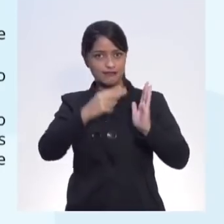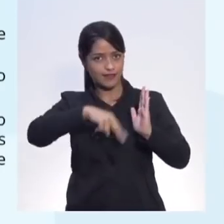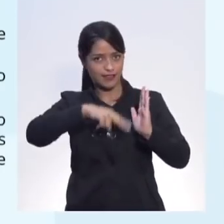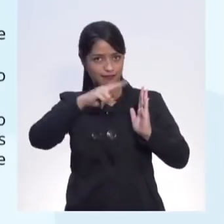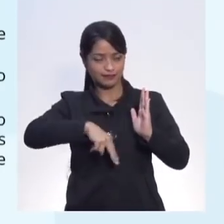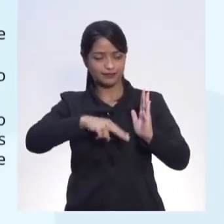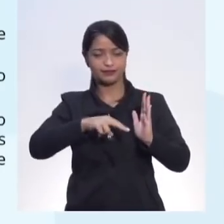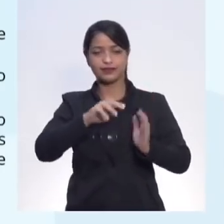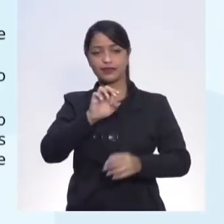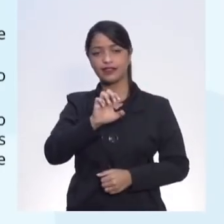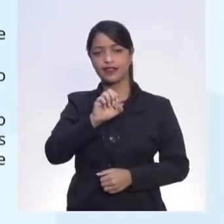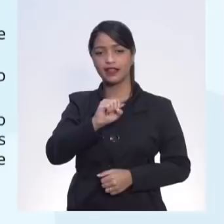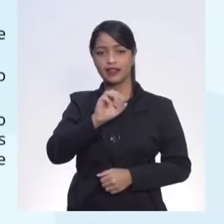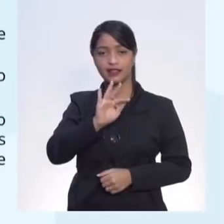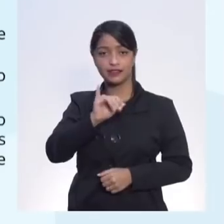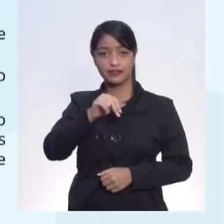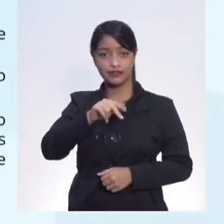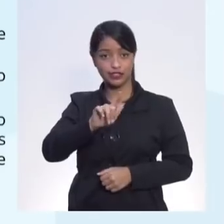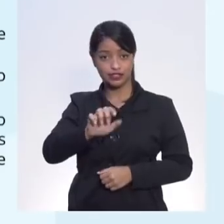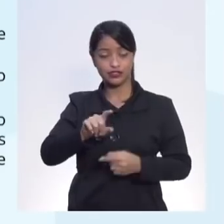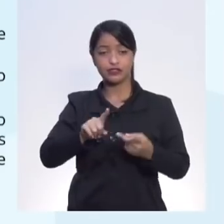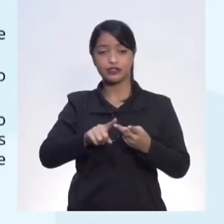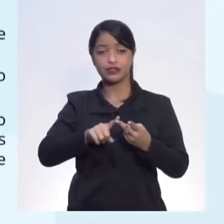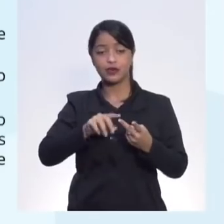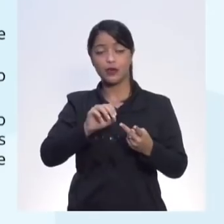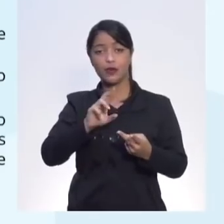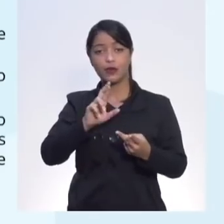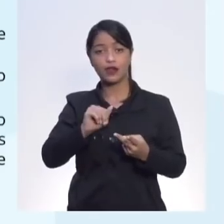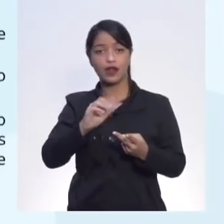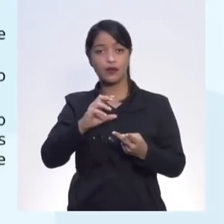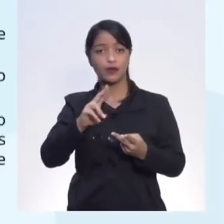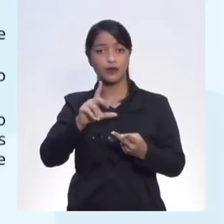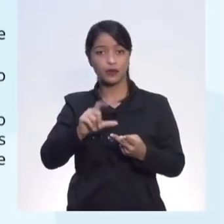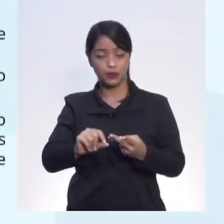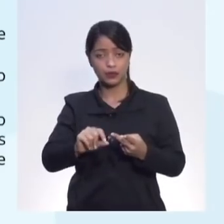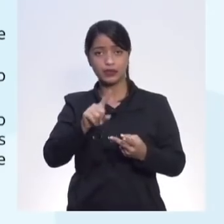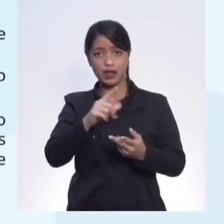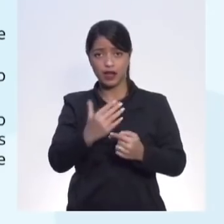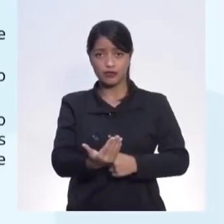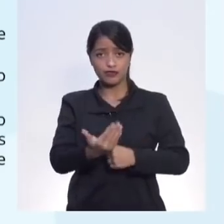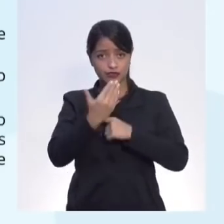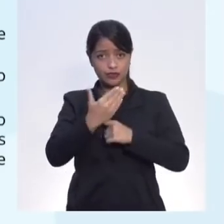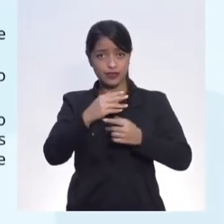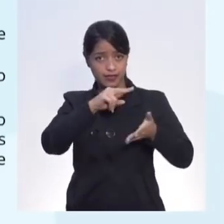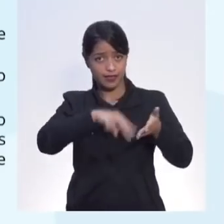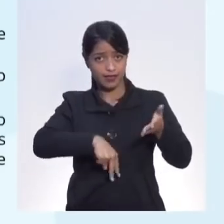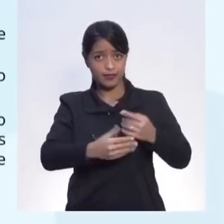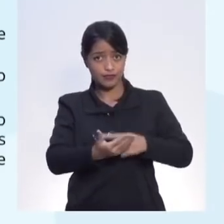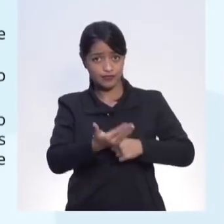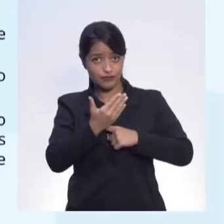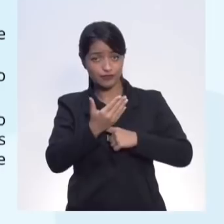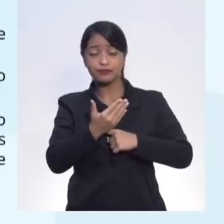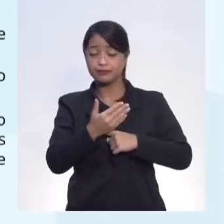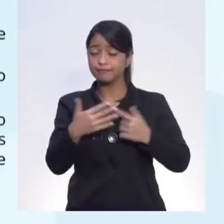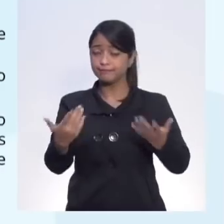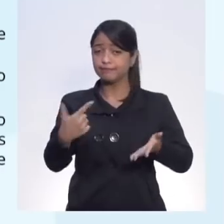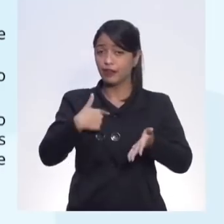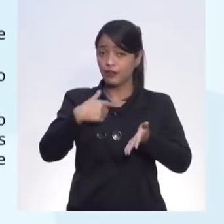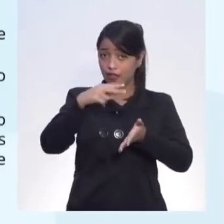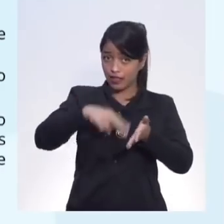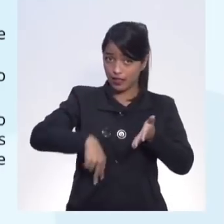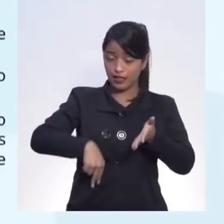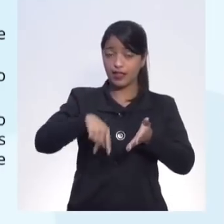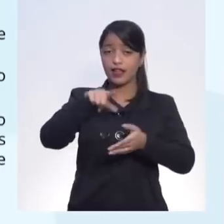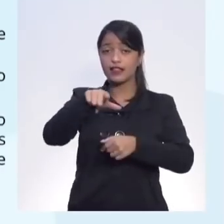computador, que vai ficar mais fácil para eu conseguir ler. Andréia, você me ajuda? Ajudo. Então, eu leio, aí você faz o peregrino